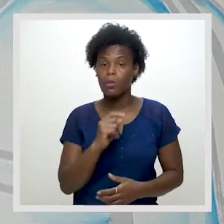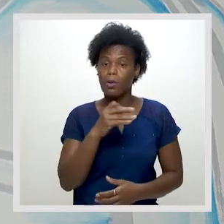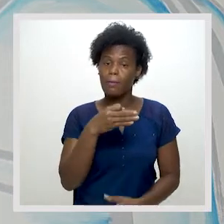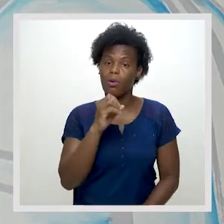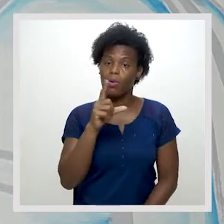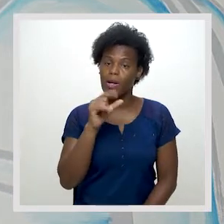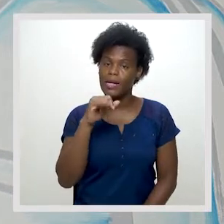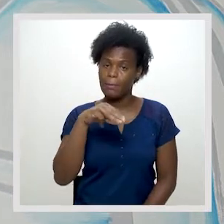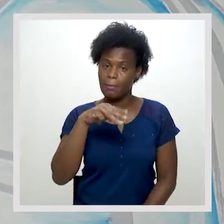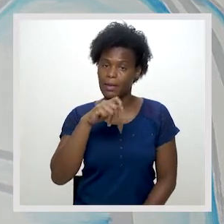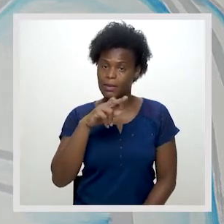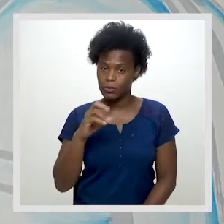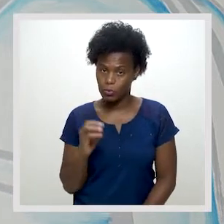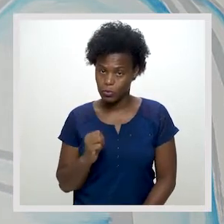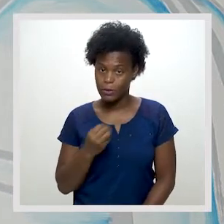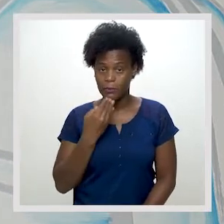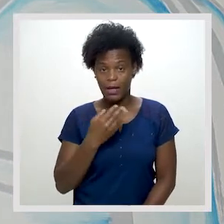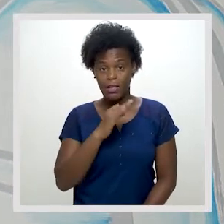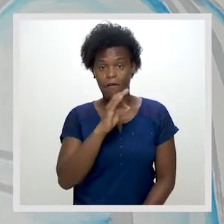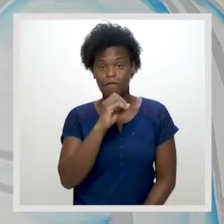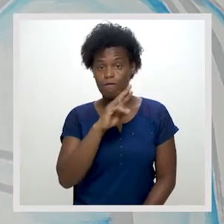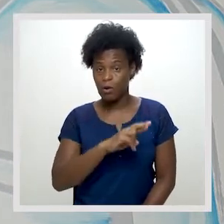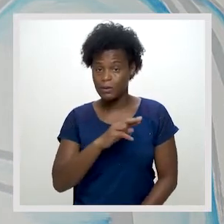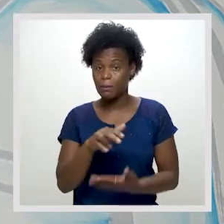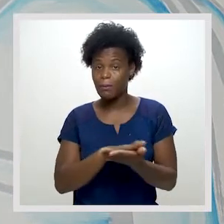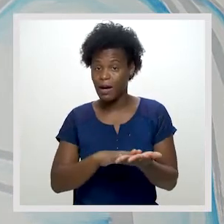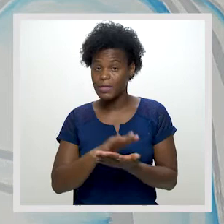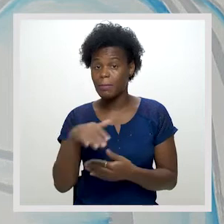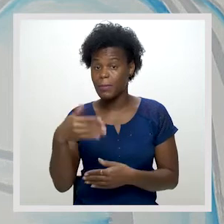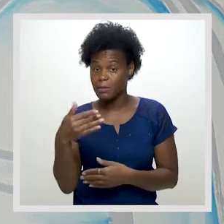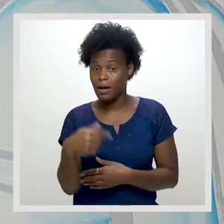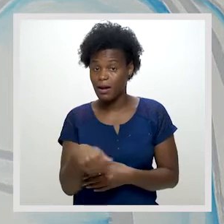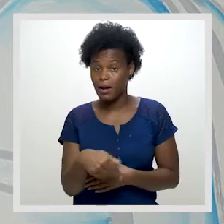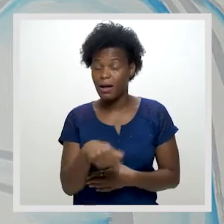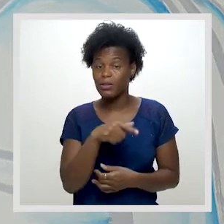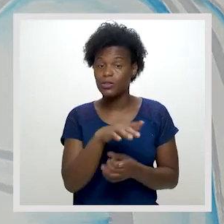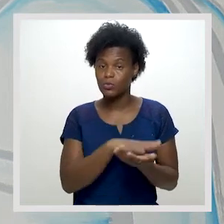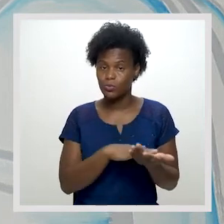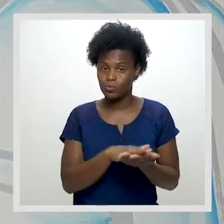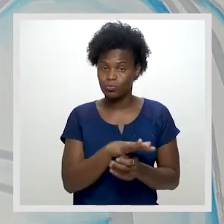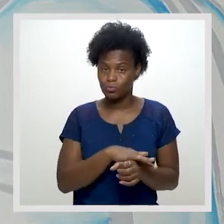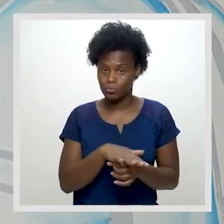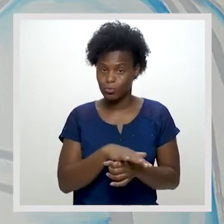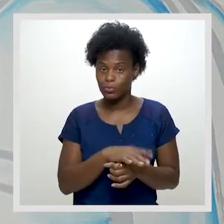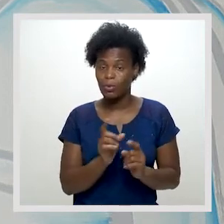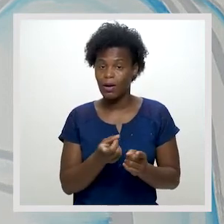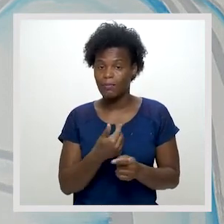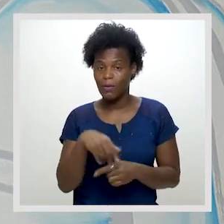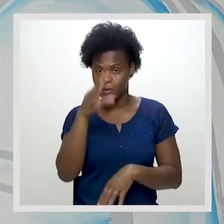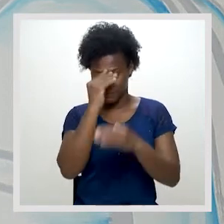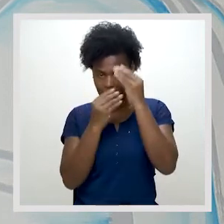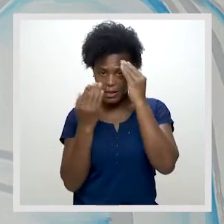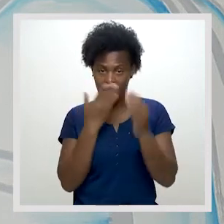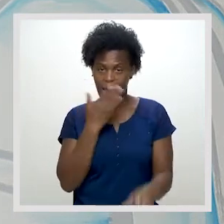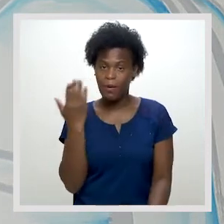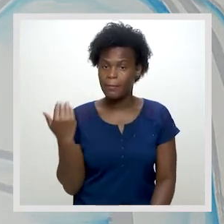polímeros. Então, a experiência de Fox baseou-se principalmente neste contexto. Isto é que nós aprendemos na